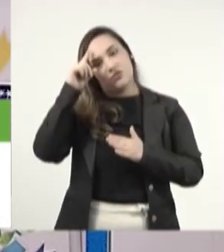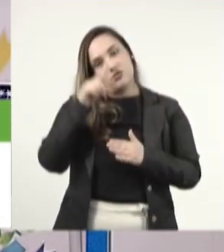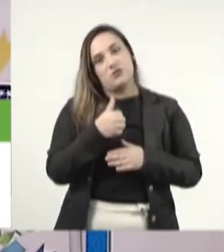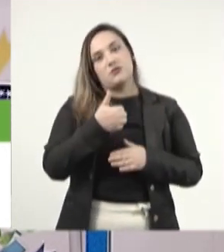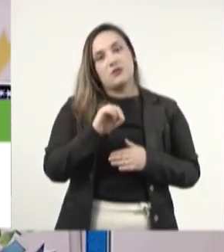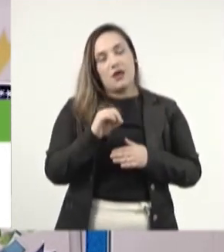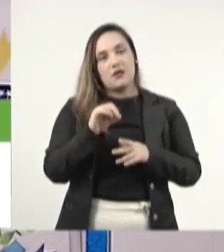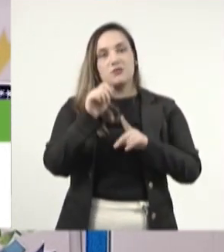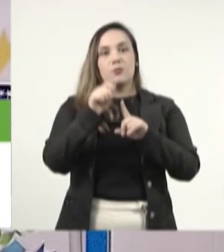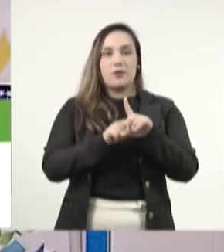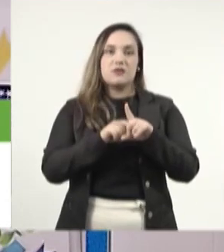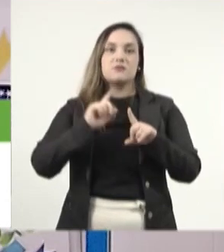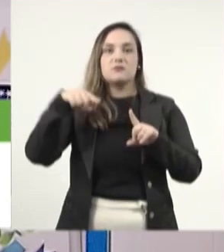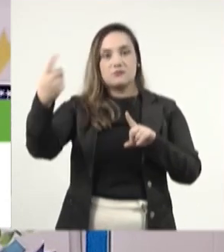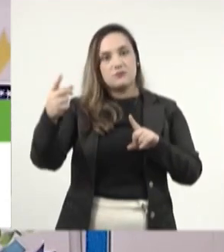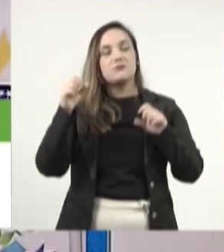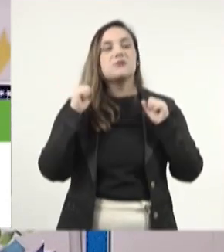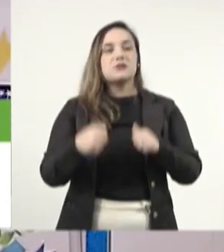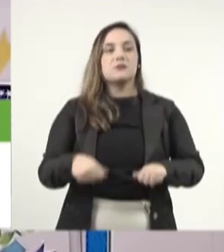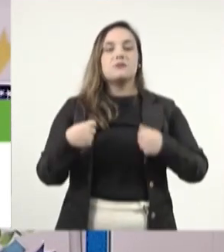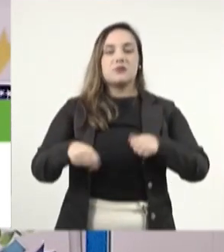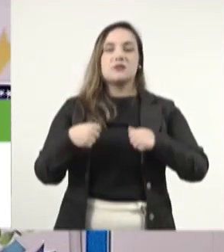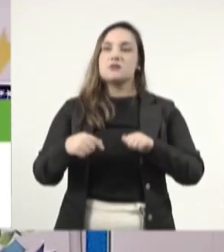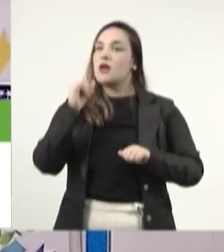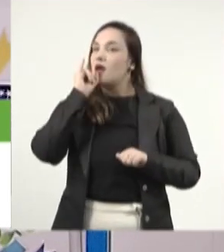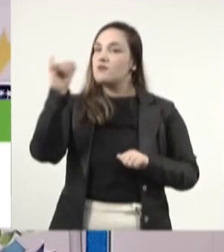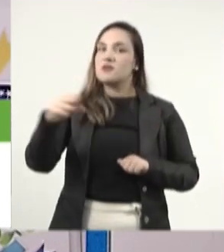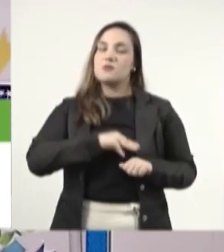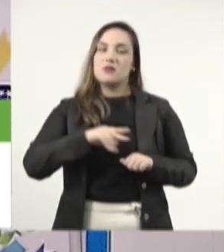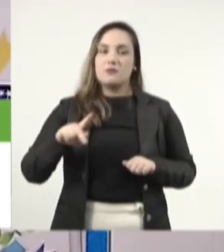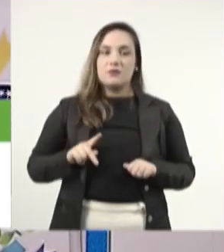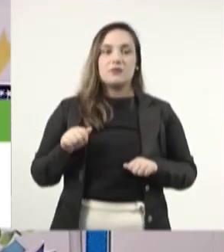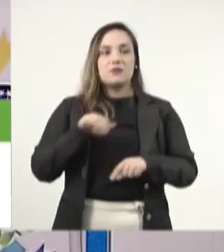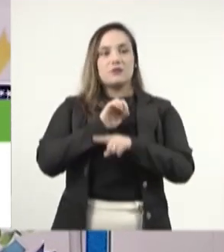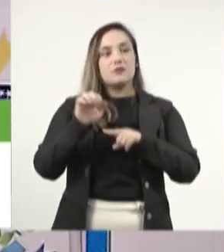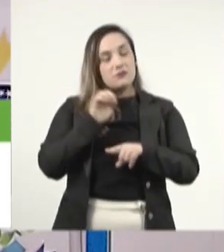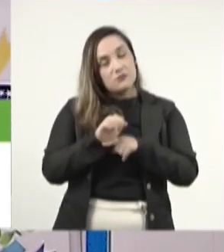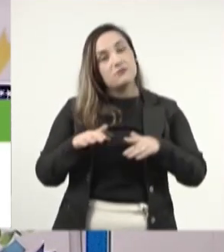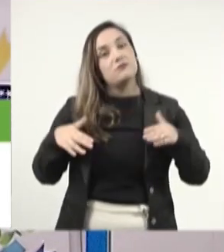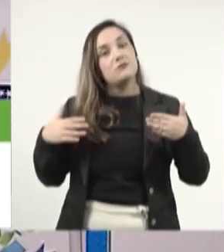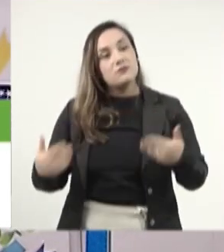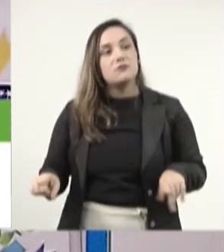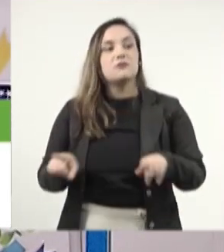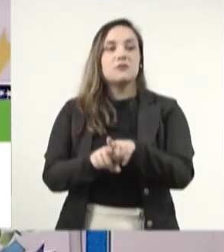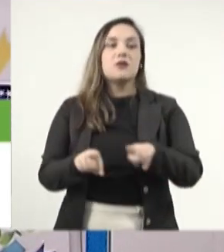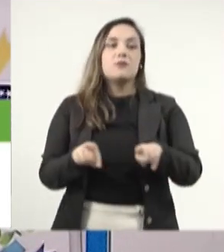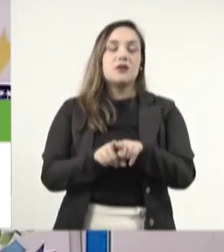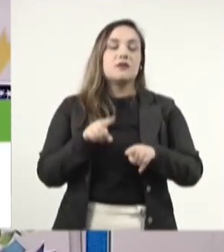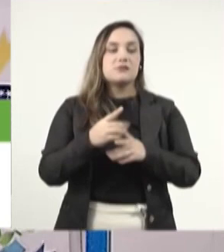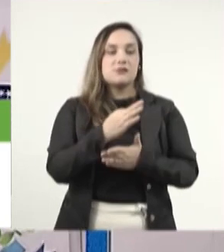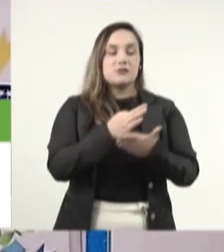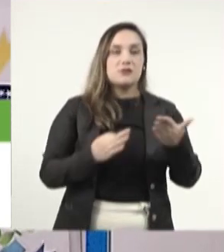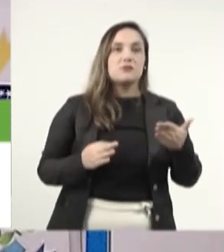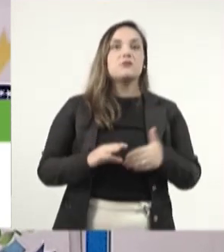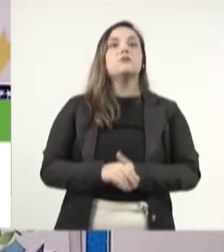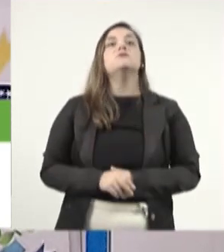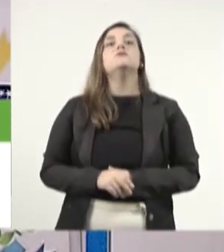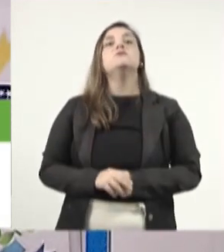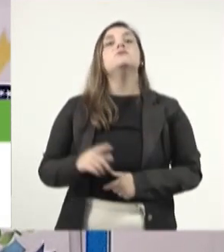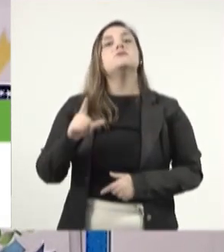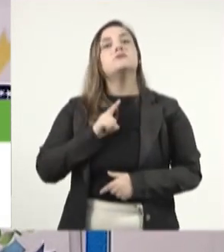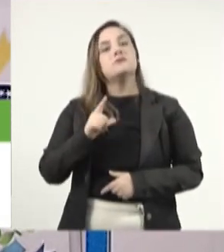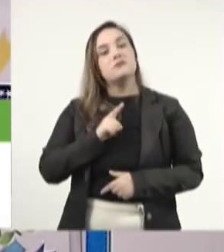mês seguinte, precisam fazer esse comunicado ao Ministério Público Estadual. Inclusive, o texto contou com apoio